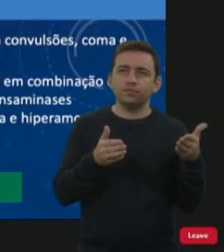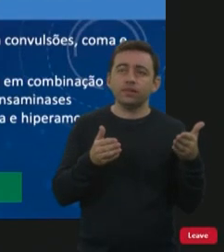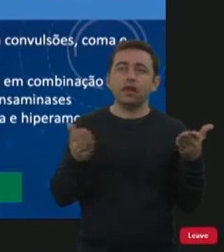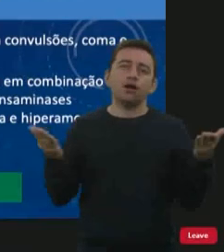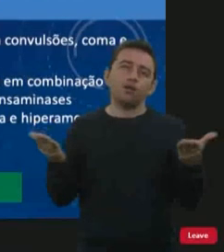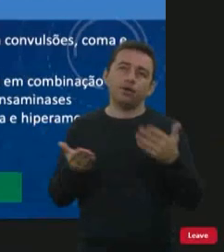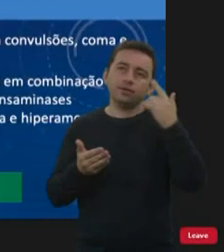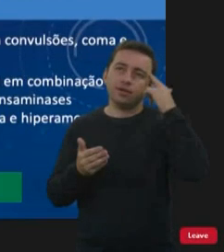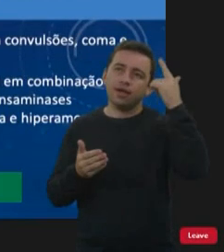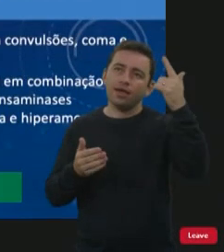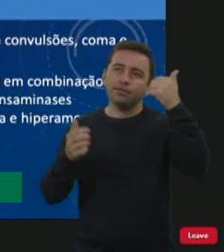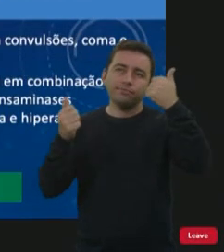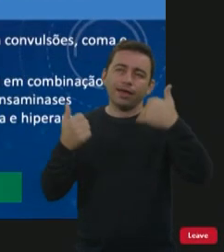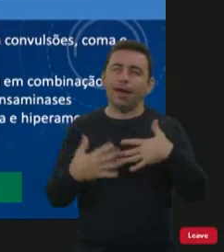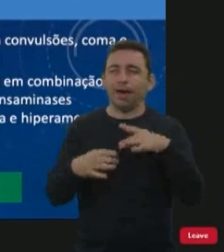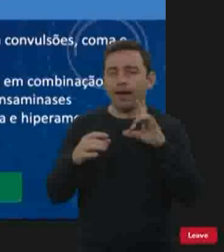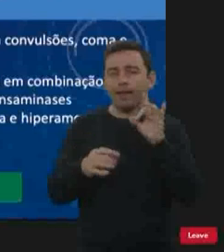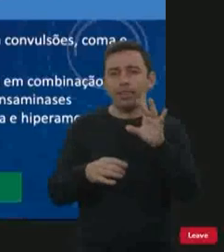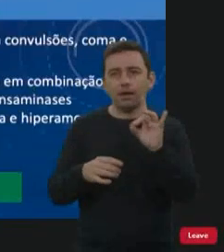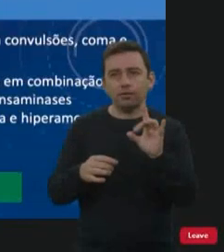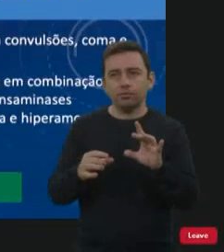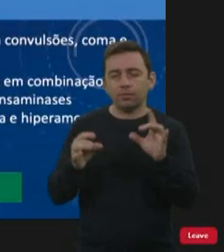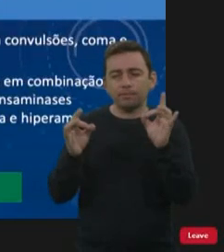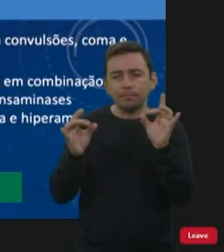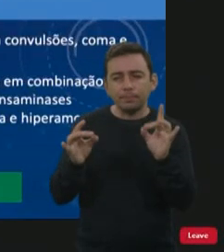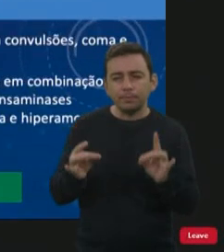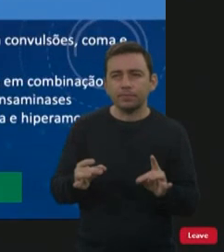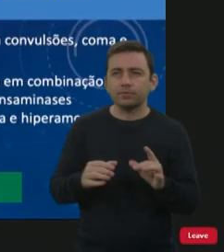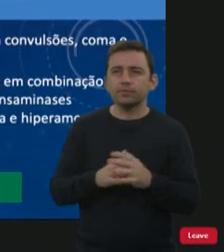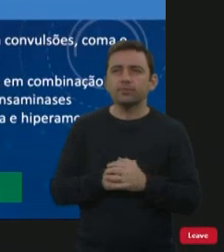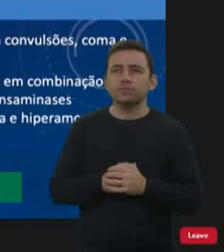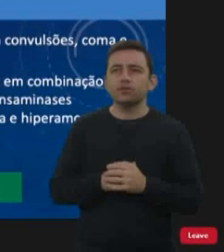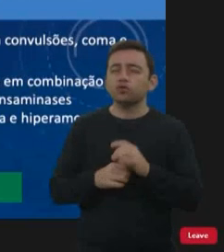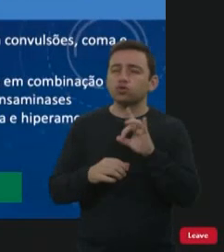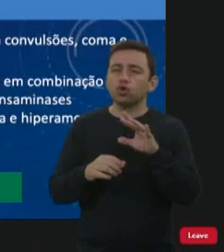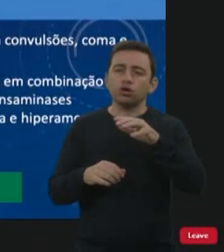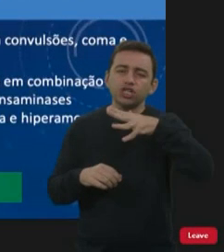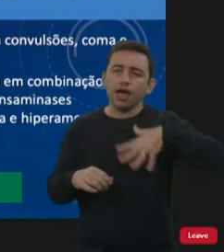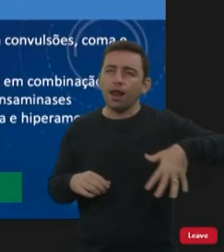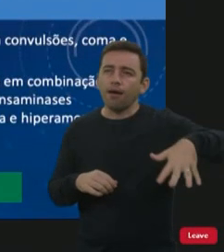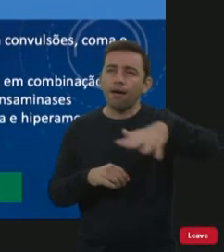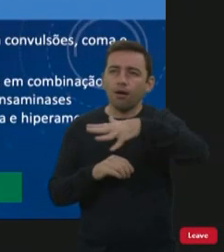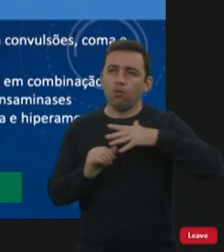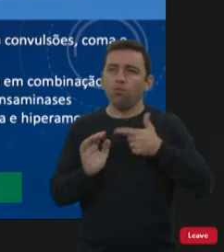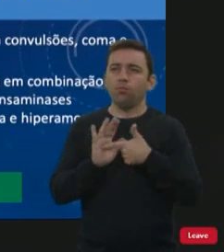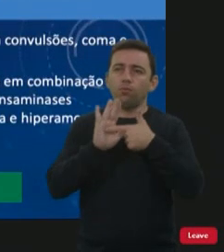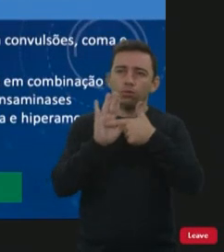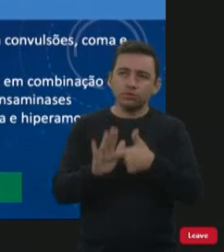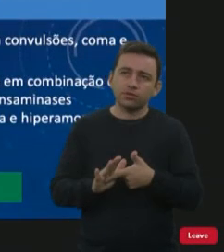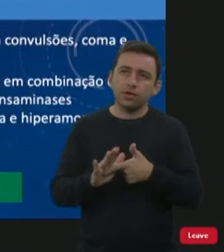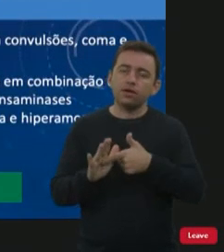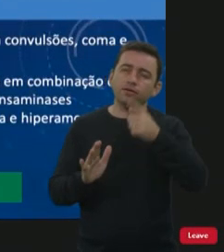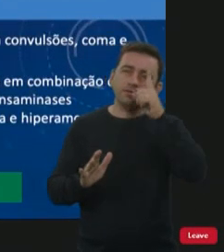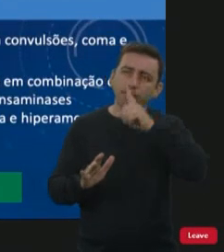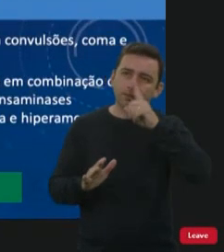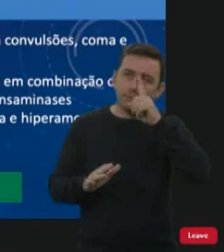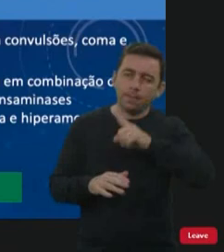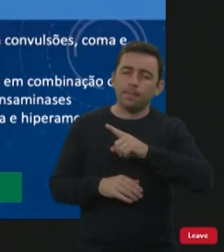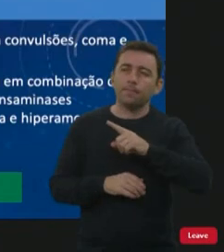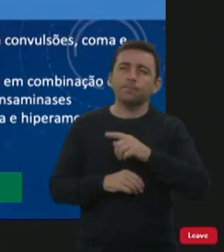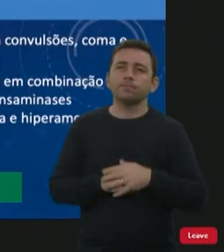é passar a peculiaridade de cada defeito, mas sim fazer um panorama geral sobre os defeitos de beta-oxidação.